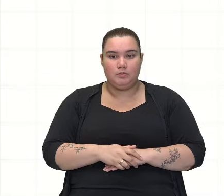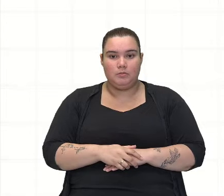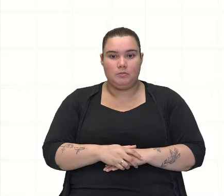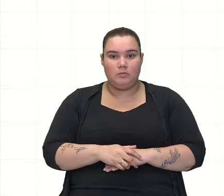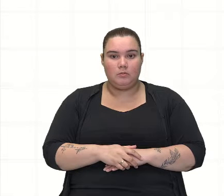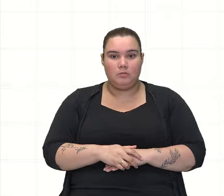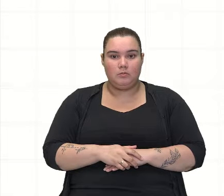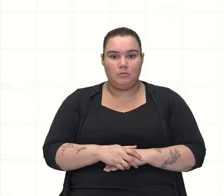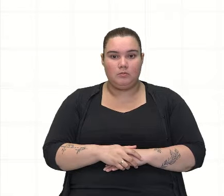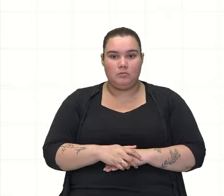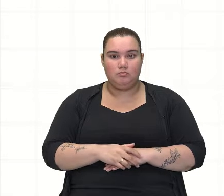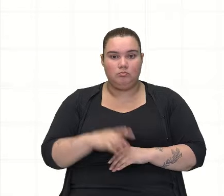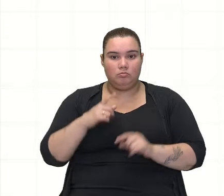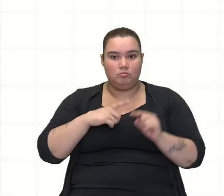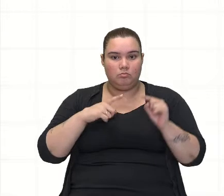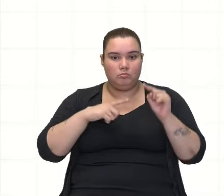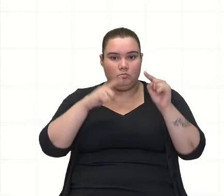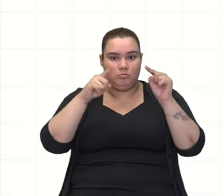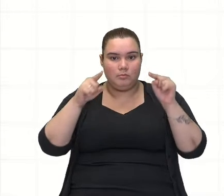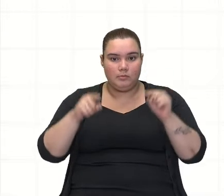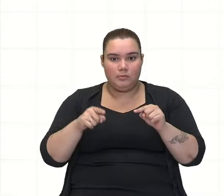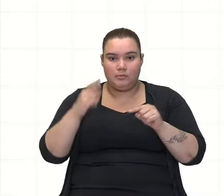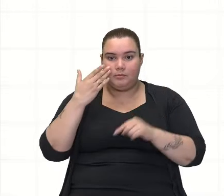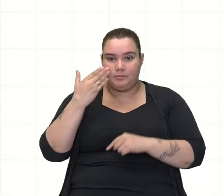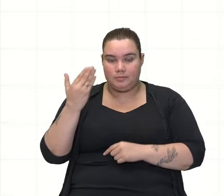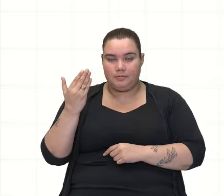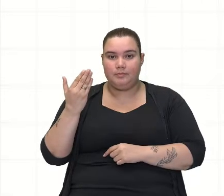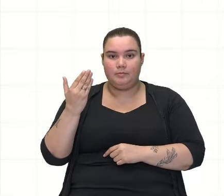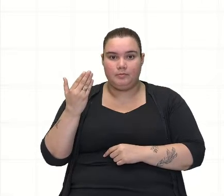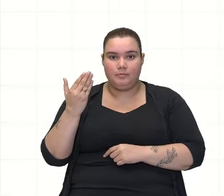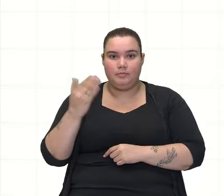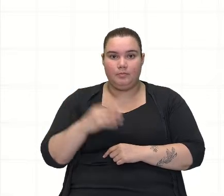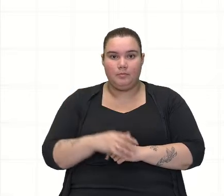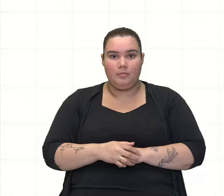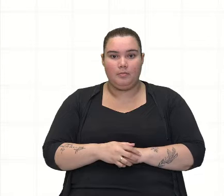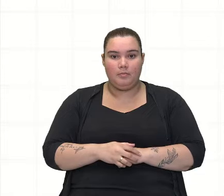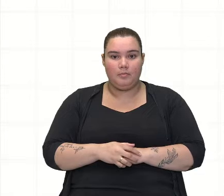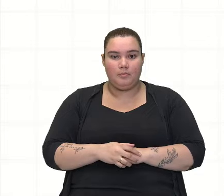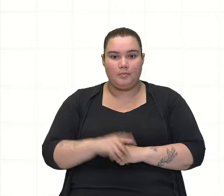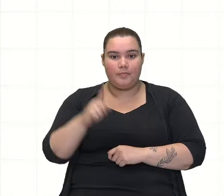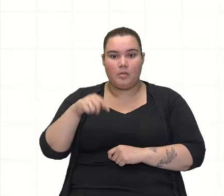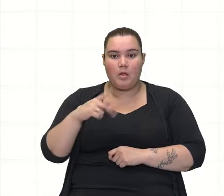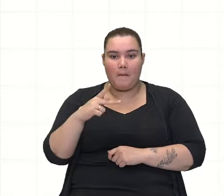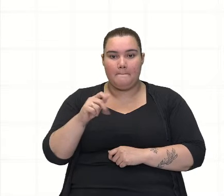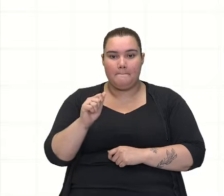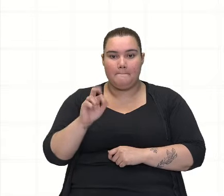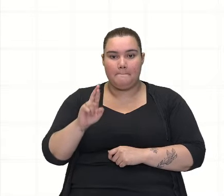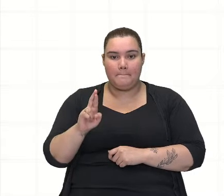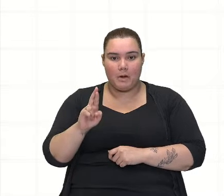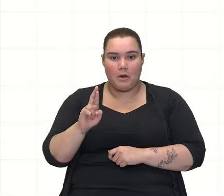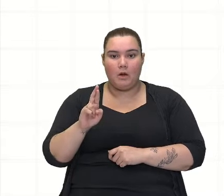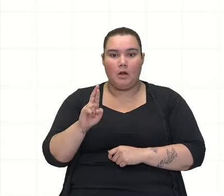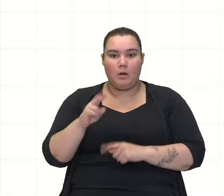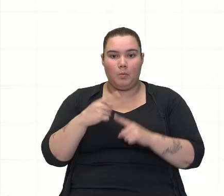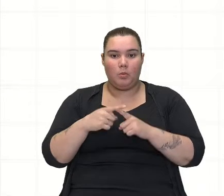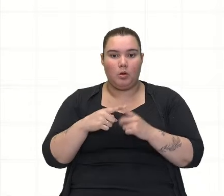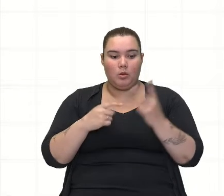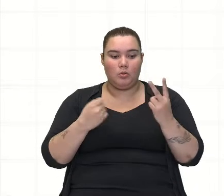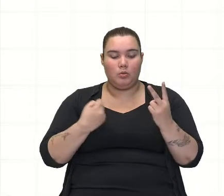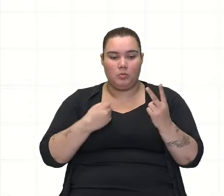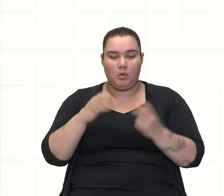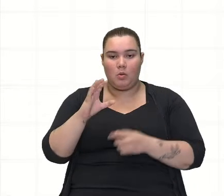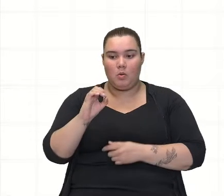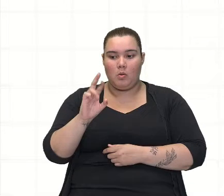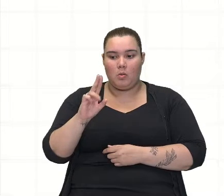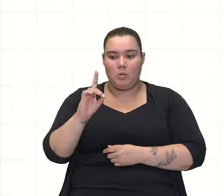tá entre parênteses, né? Nós chamamos de par ordenado. Par, porque são dois números, e ordenado,